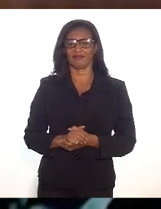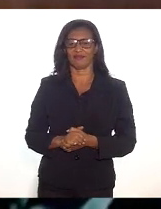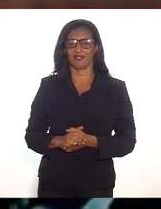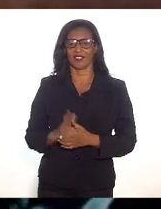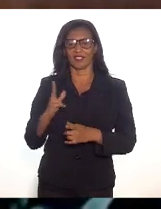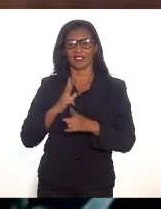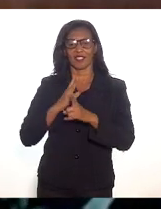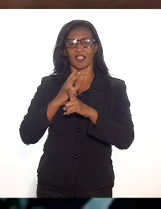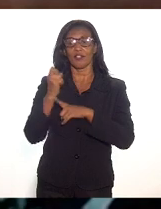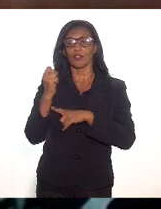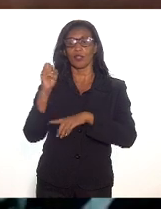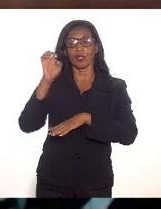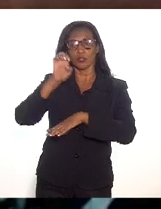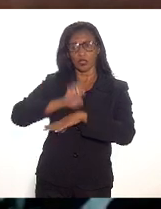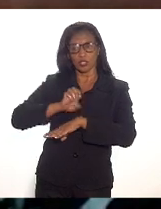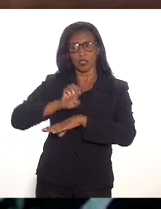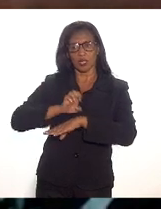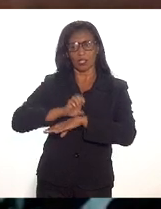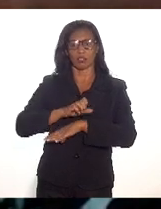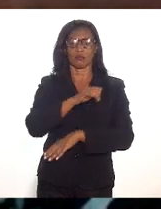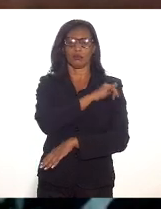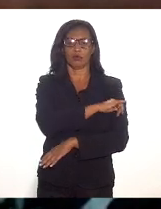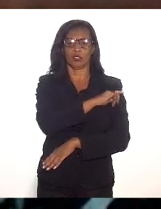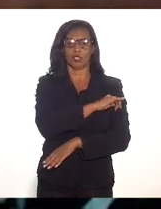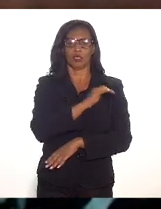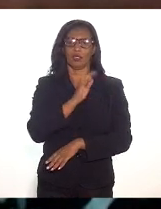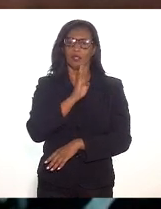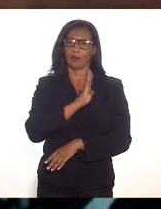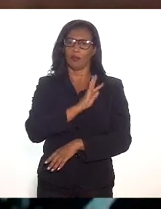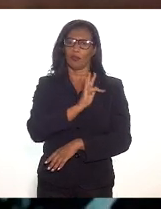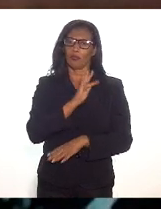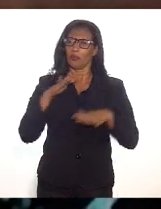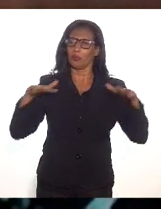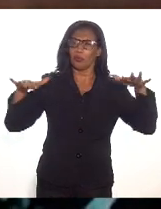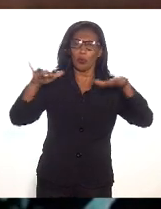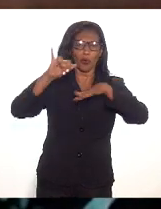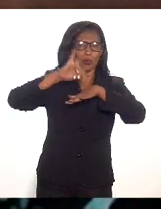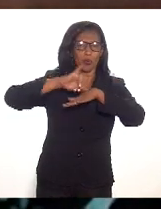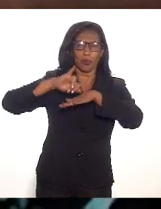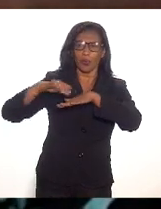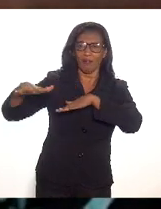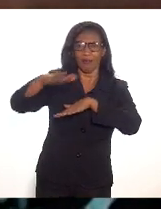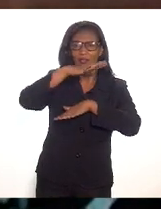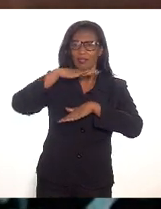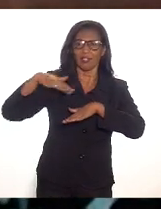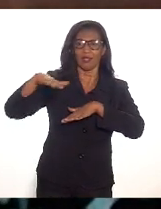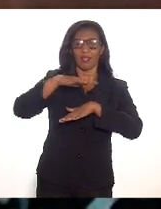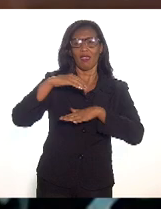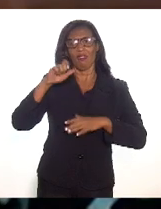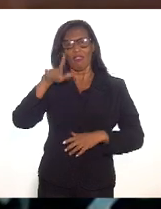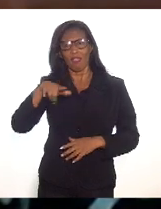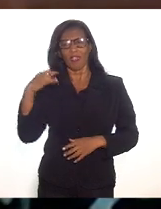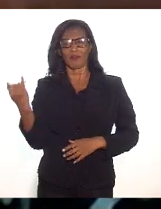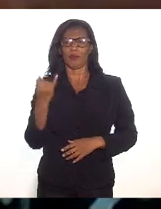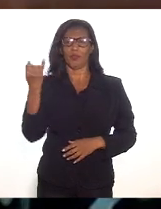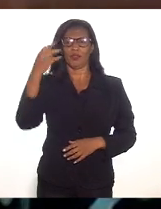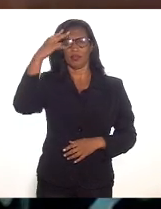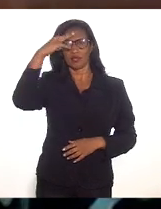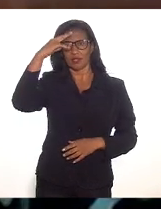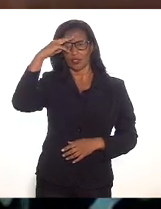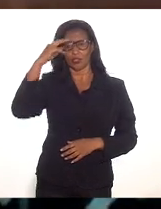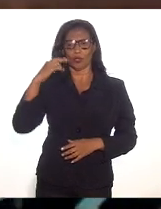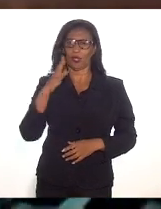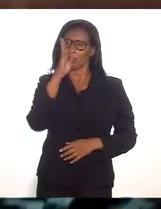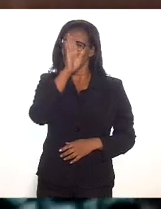a vitória do Estado do Rio de Janeiro, do povo fluminense. É um momento importante na história do Rio de Janeiro, na história